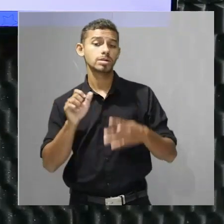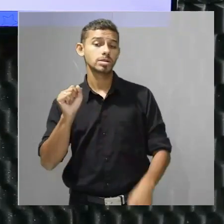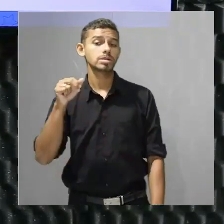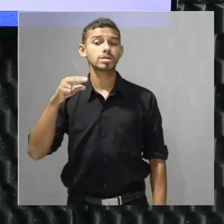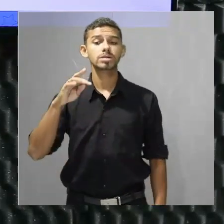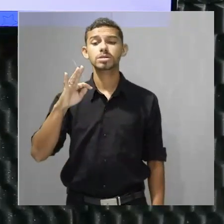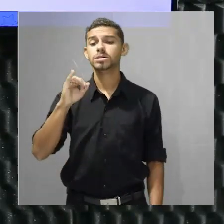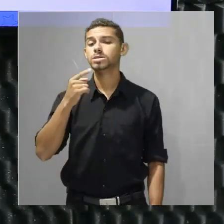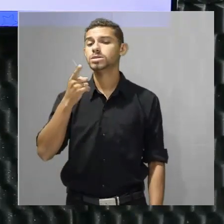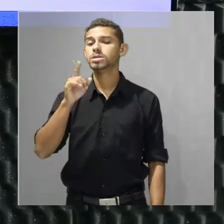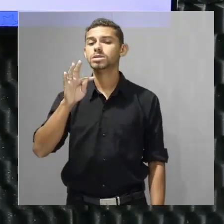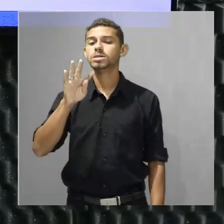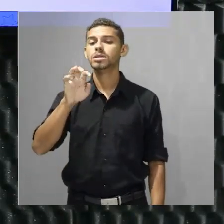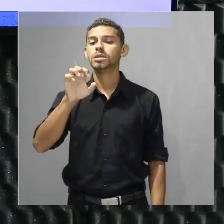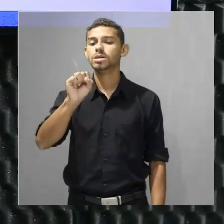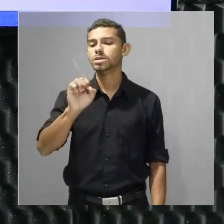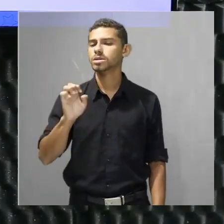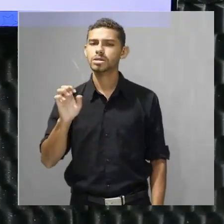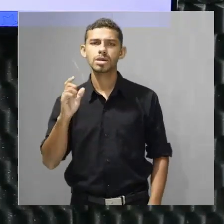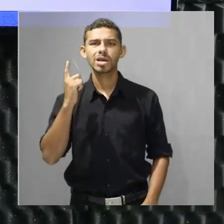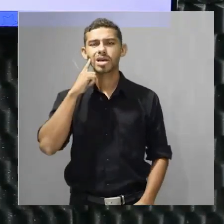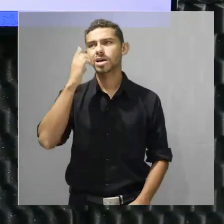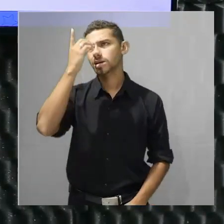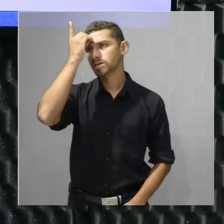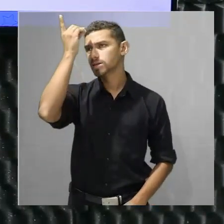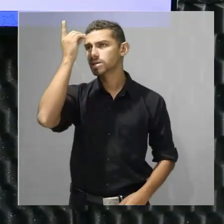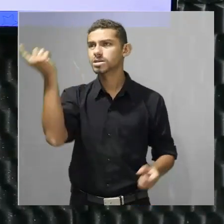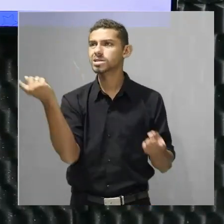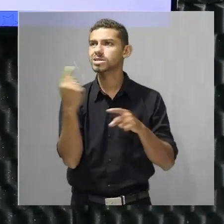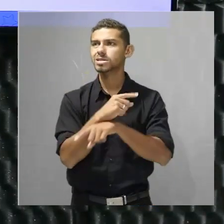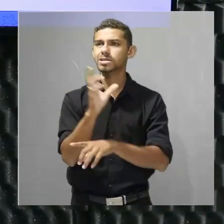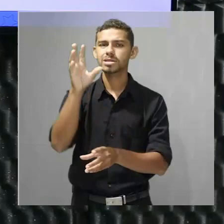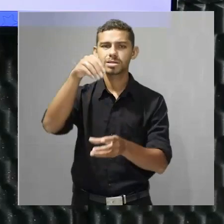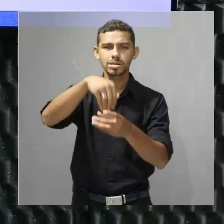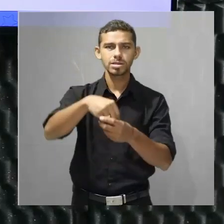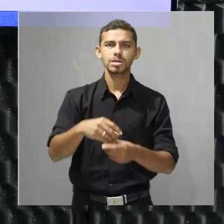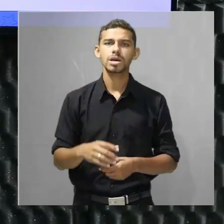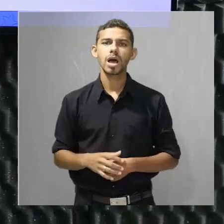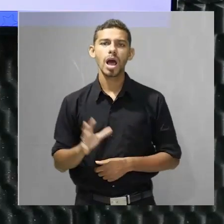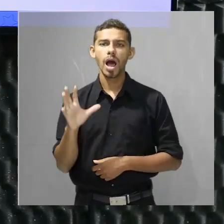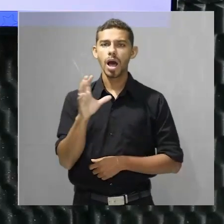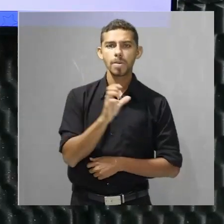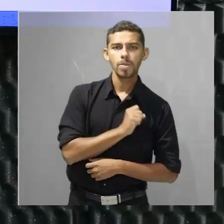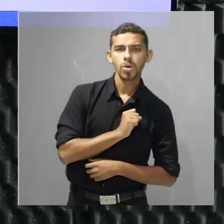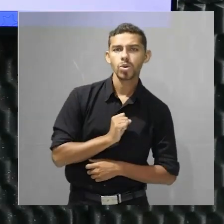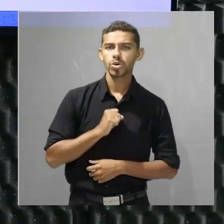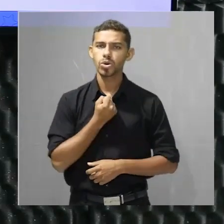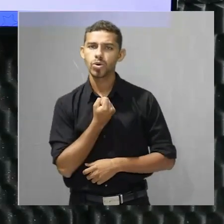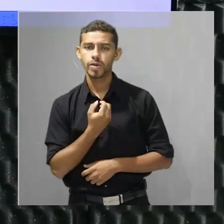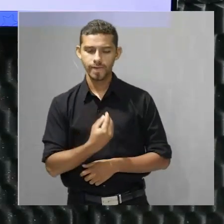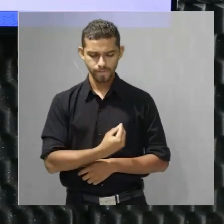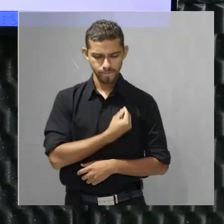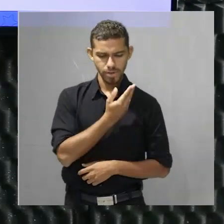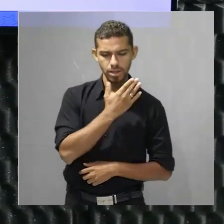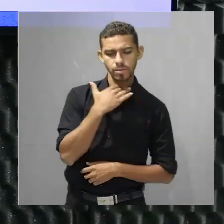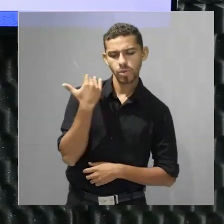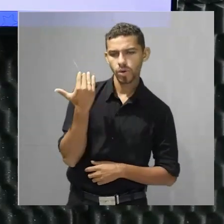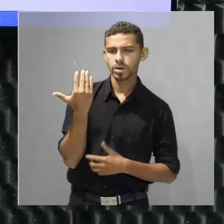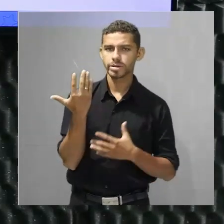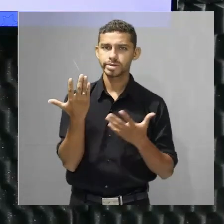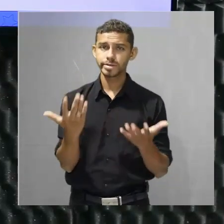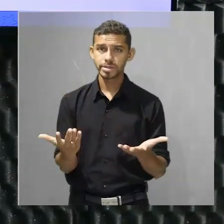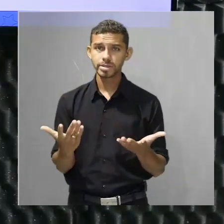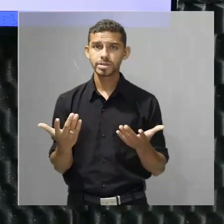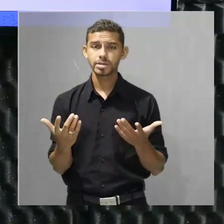o que seria antítese ideias contrárias da mesma frase amor e ódio vida e morte